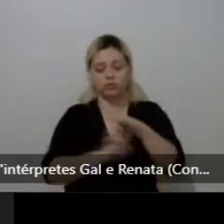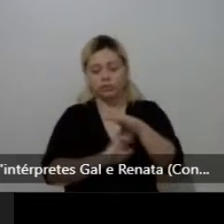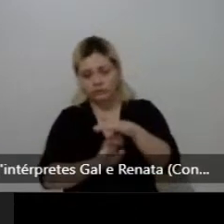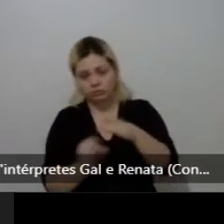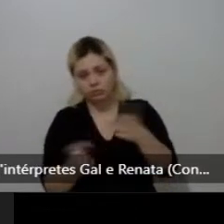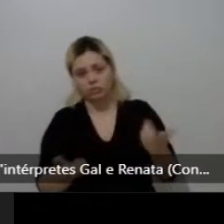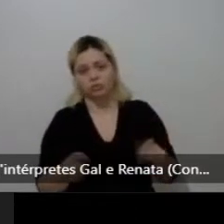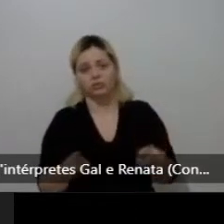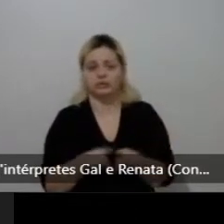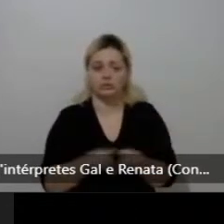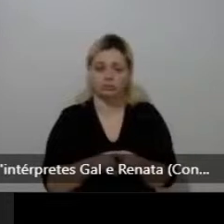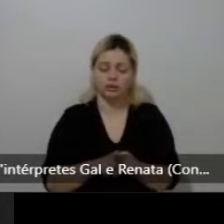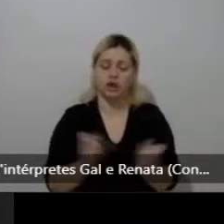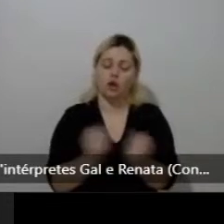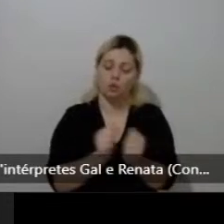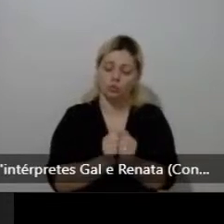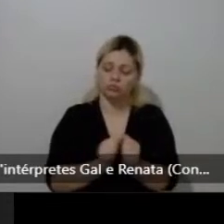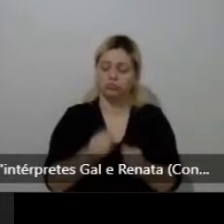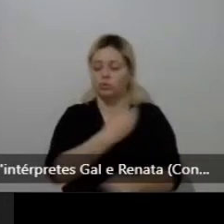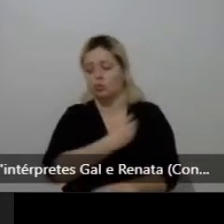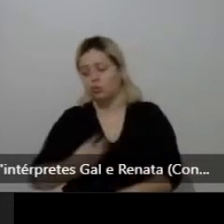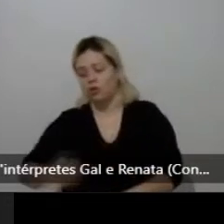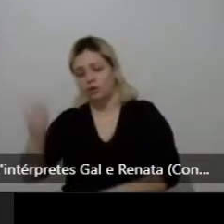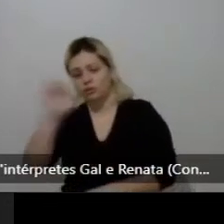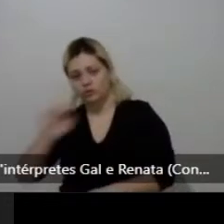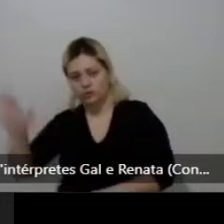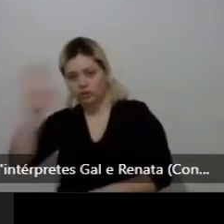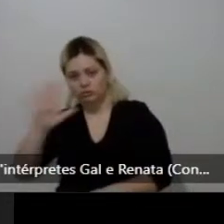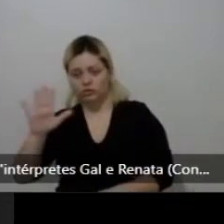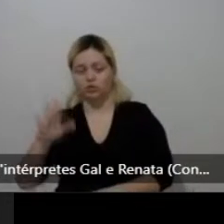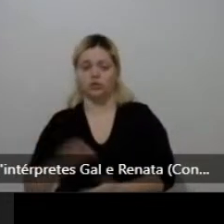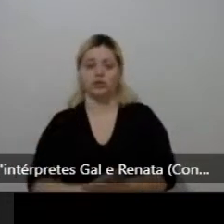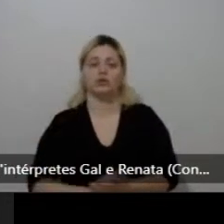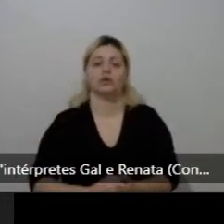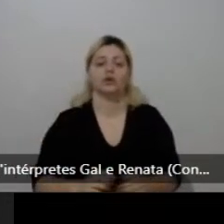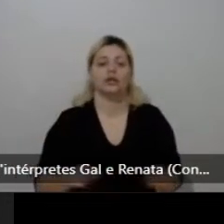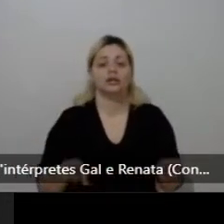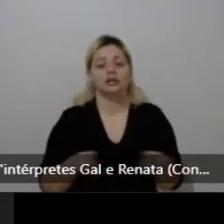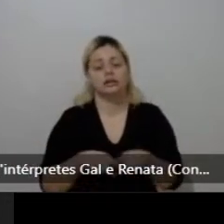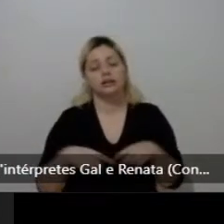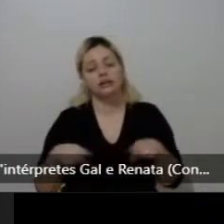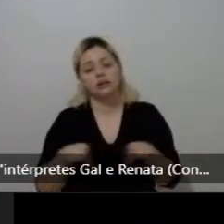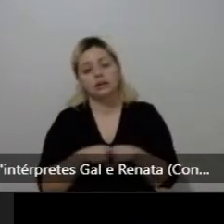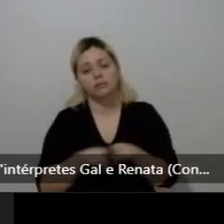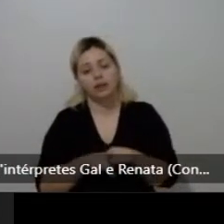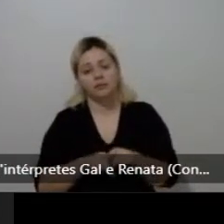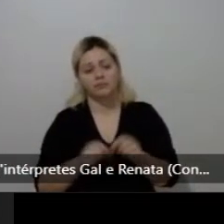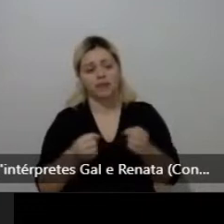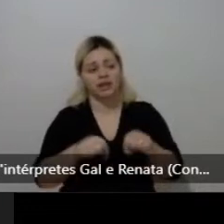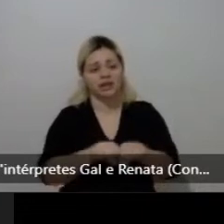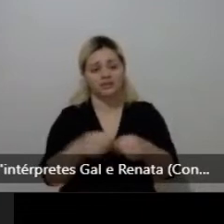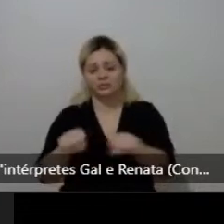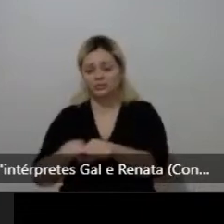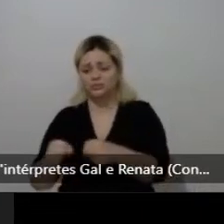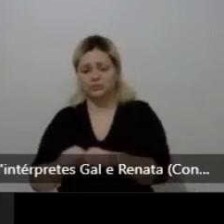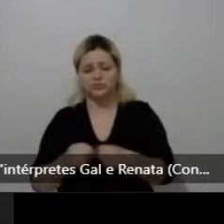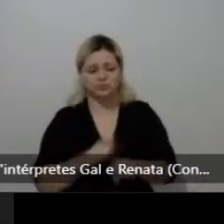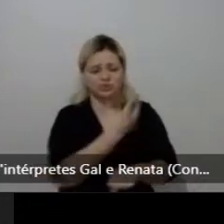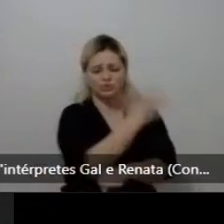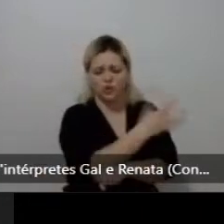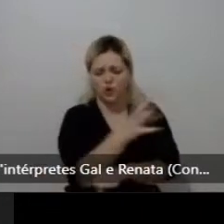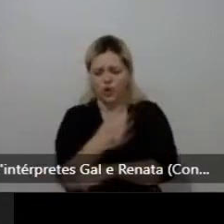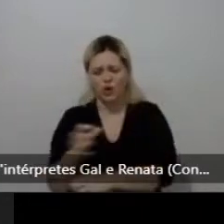diversos governos estaduais nesse novo ciclo de privatizações e cercamentos. A destruição em massa de florestas, ou